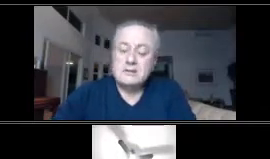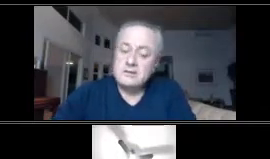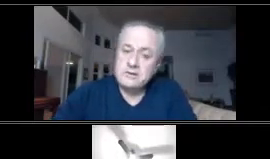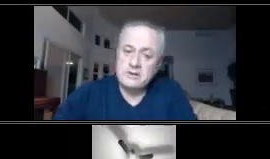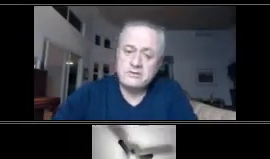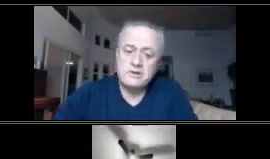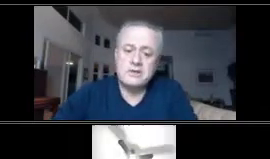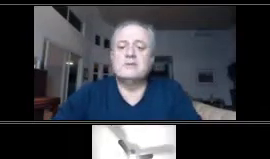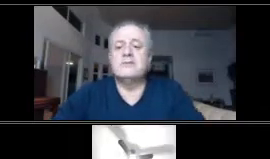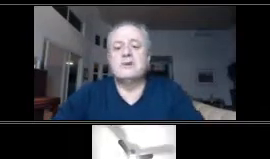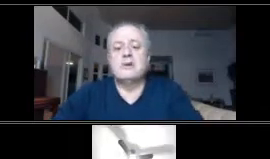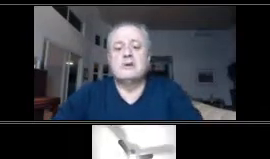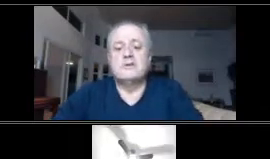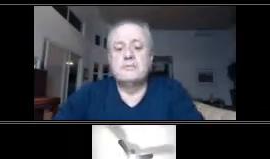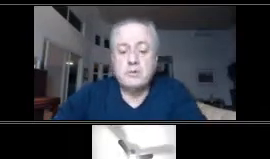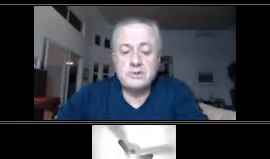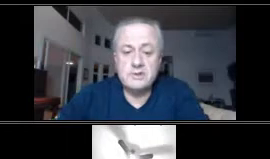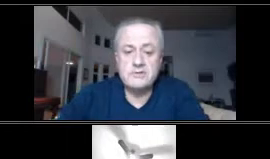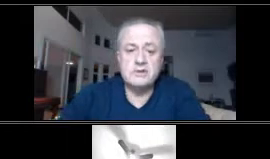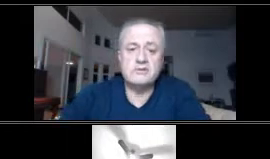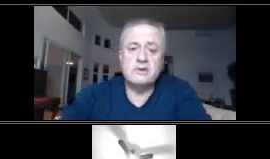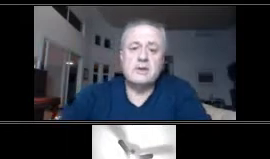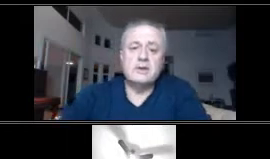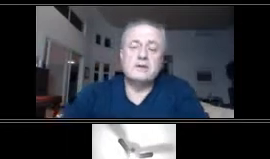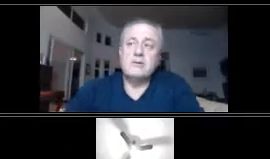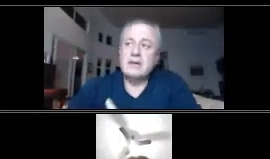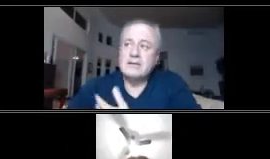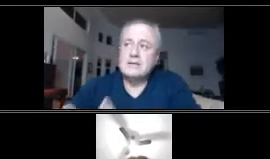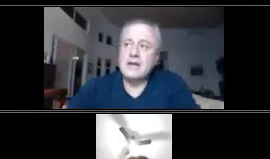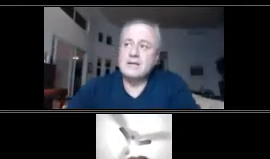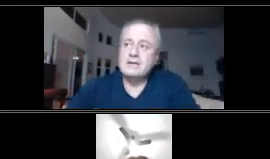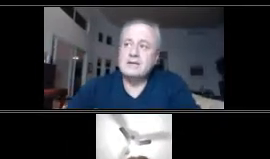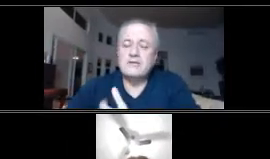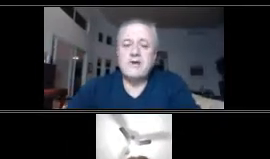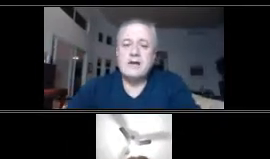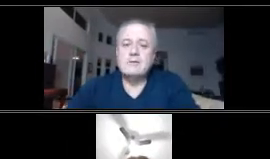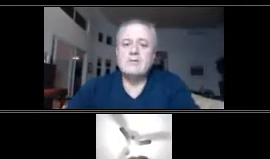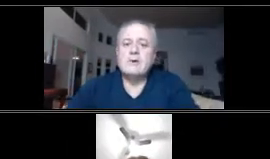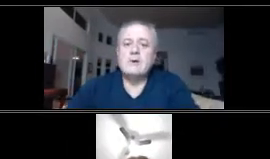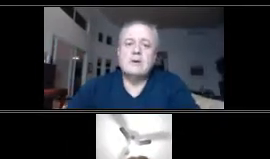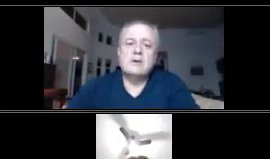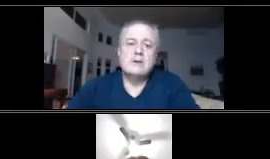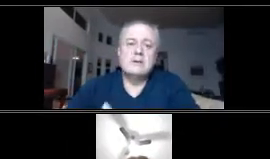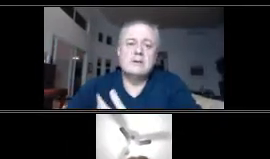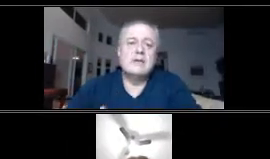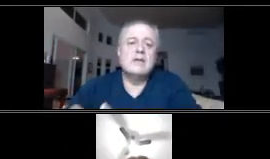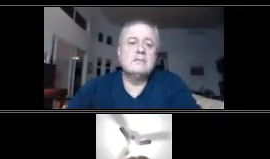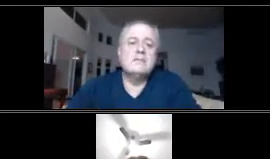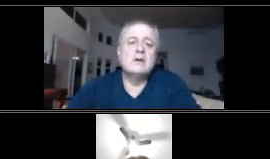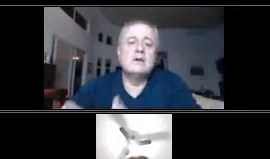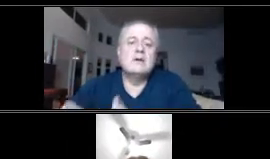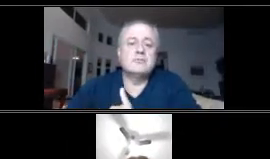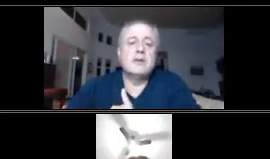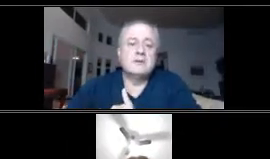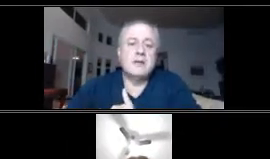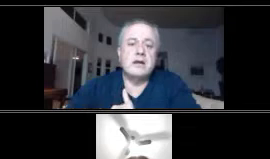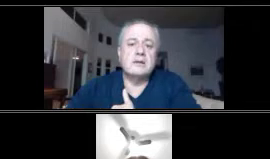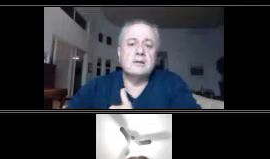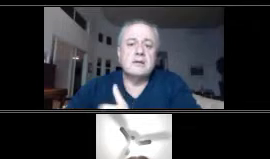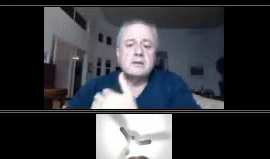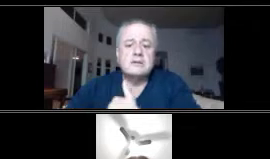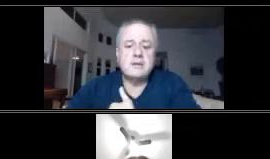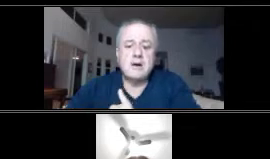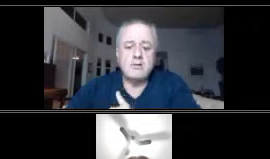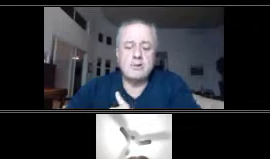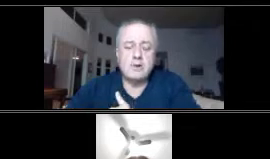irritadas, agressivas às vezes, explosivas. Então elas agem, falam sem antes